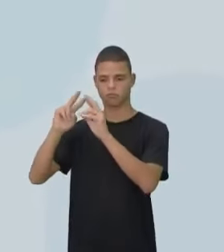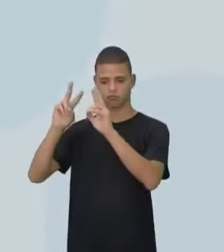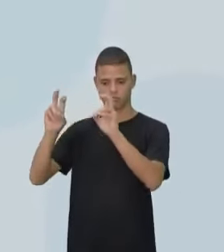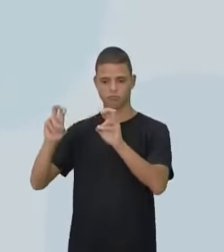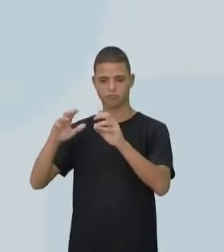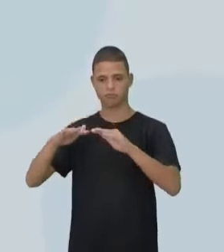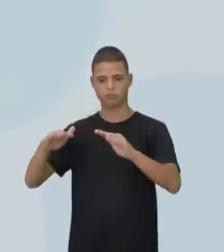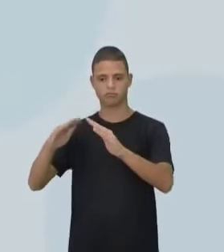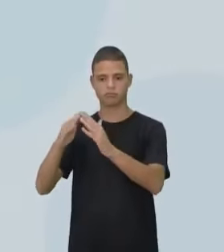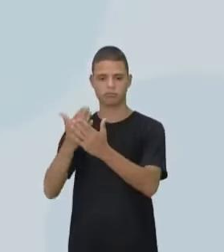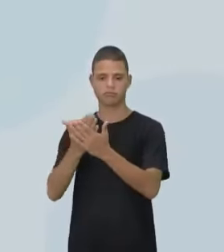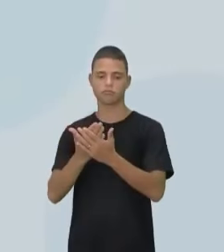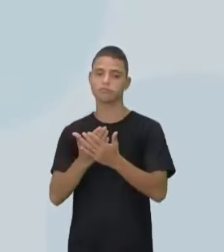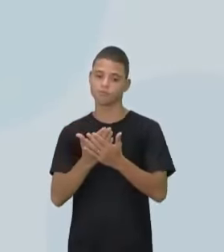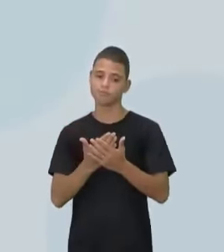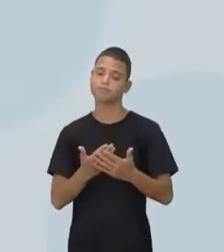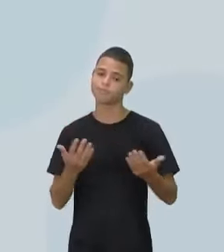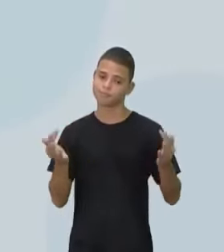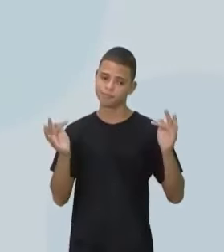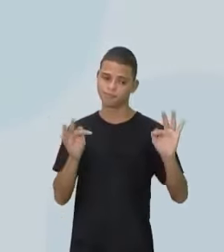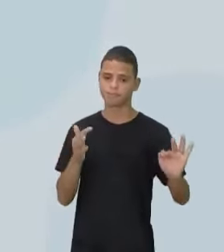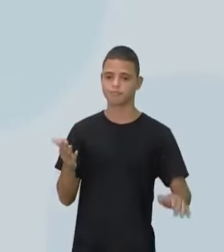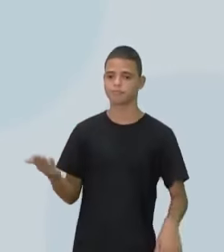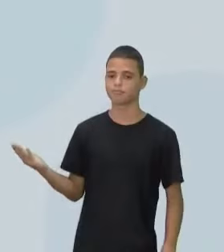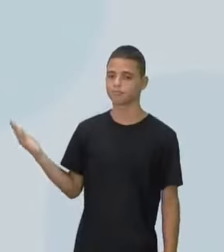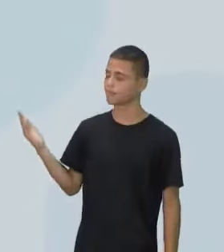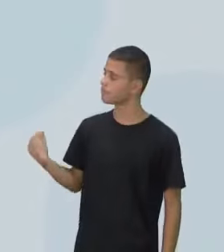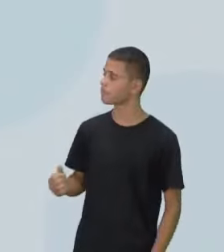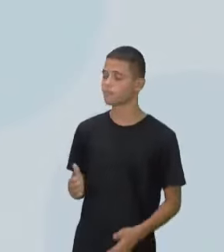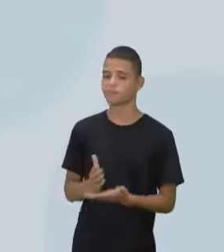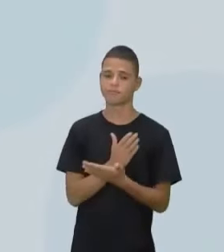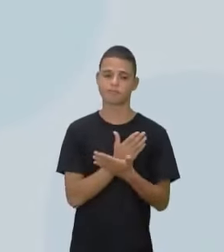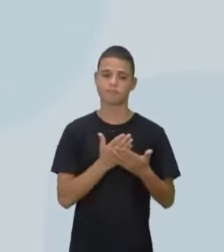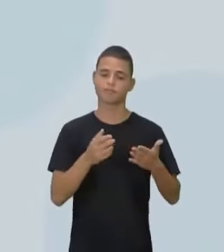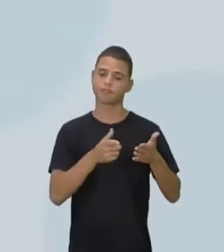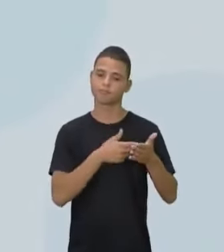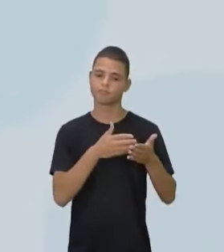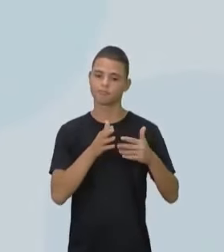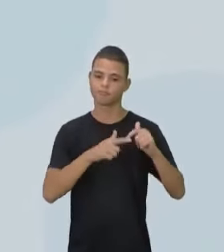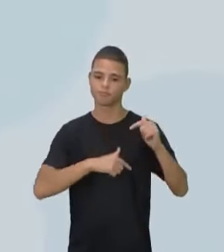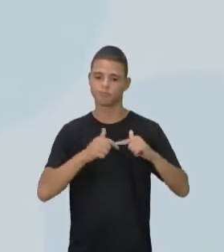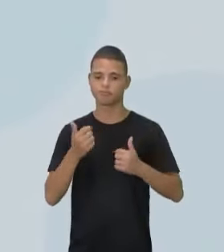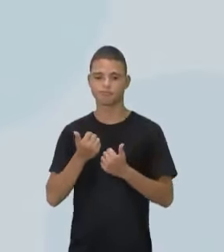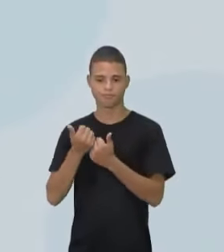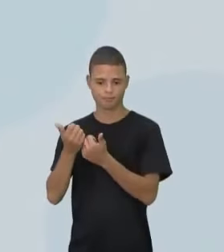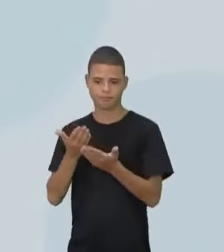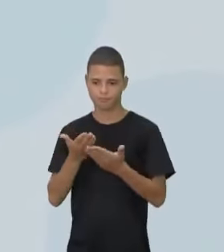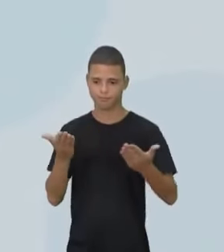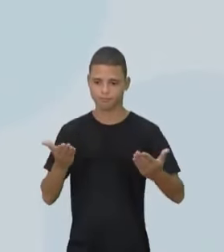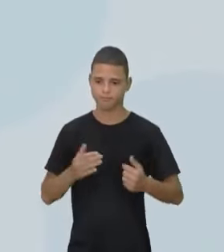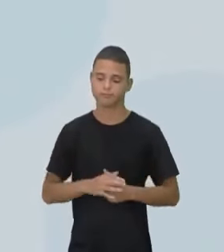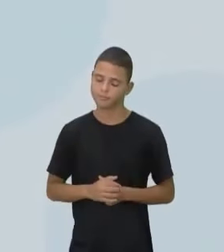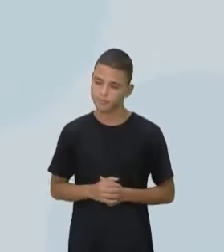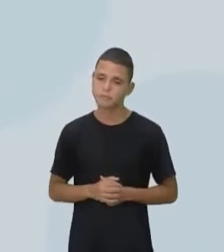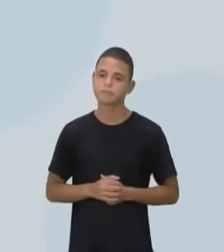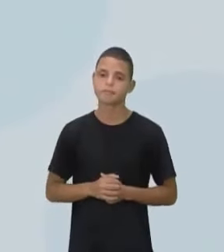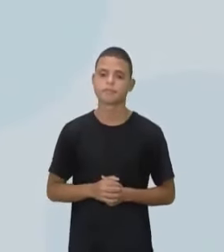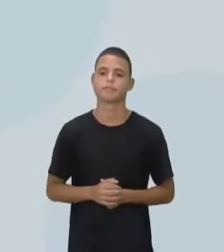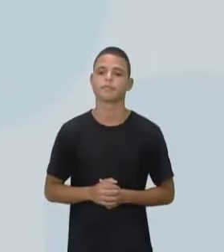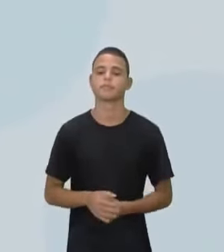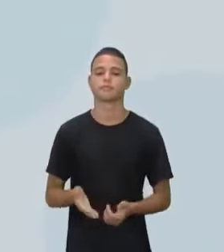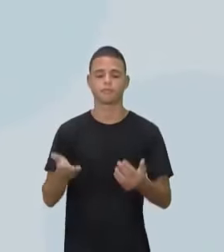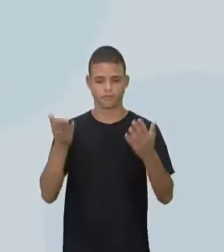temática nas escolas e sugerir aí alguns materiais de apoio para vocês, certo? Então, começando, vamos dar início